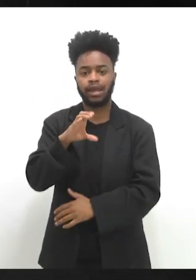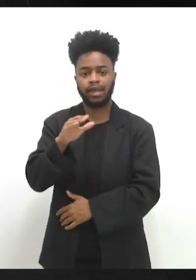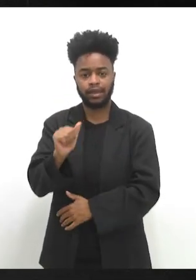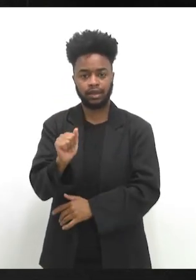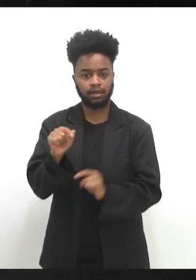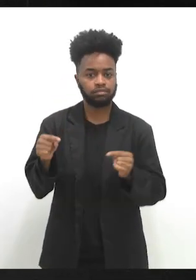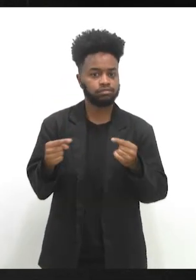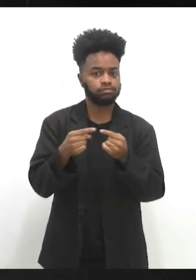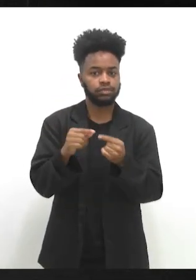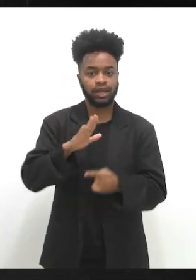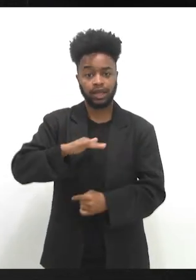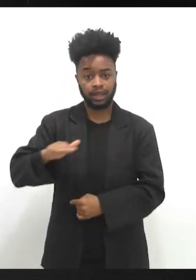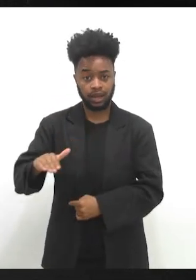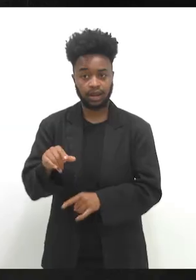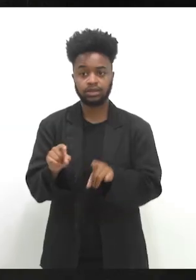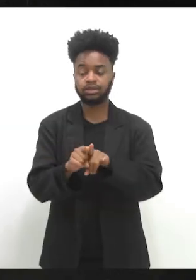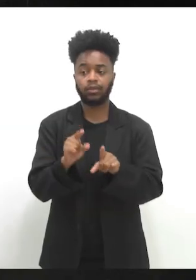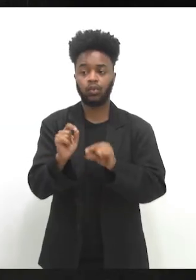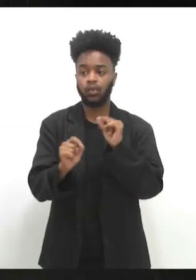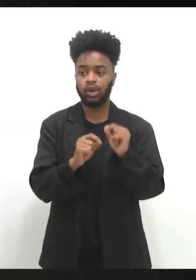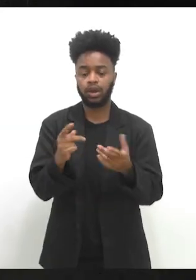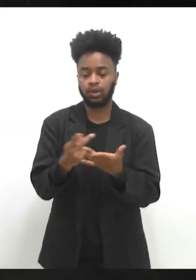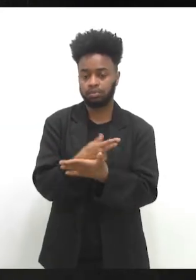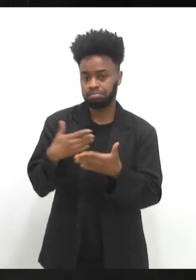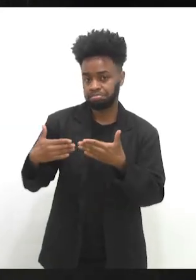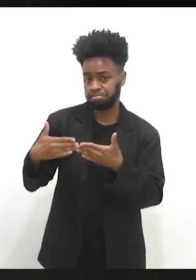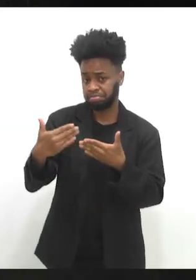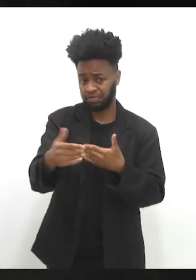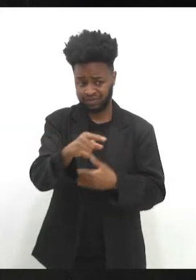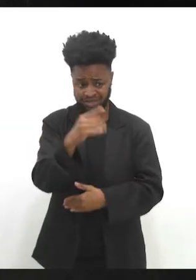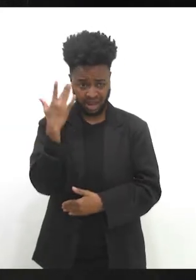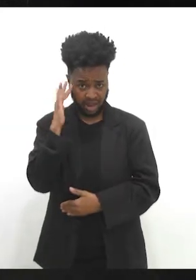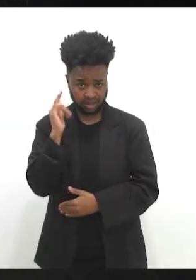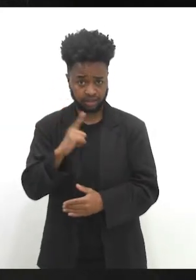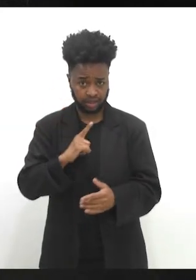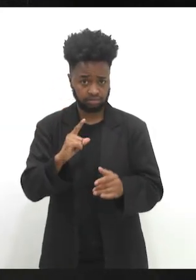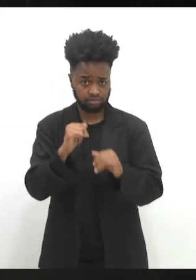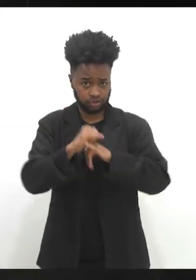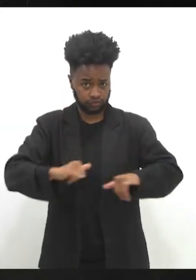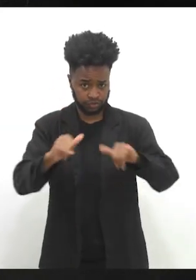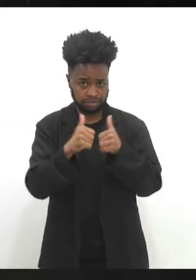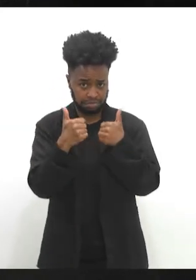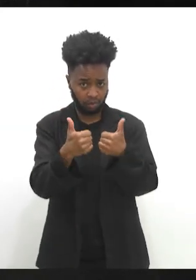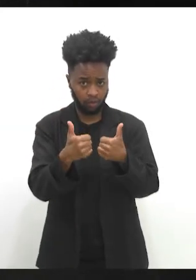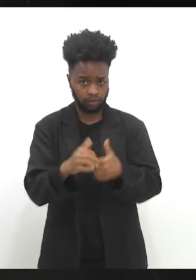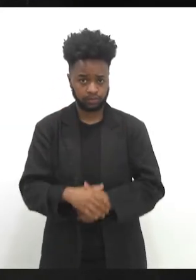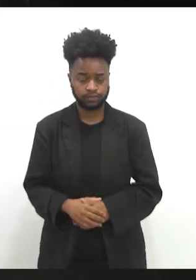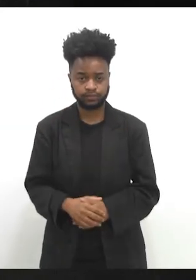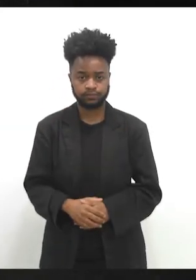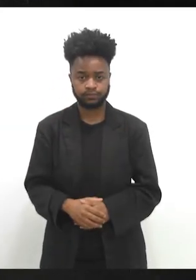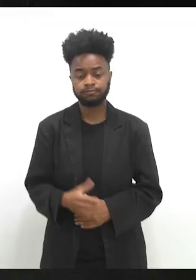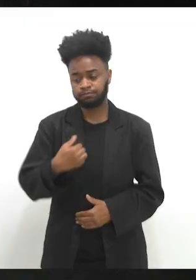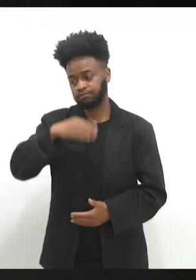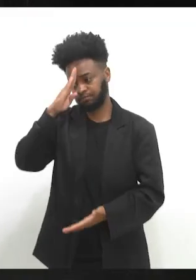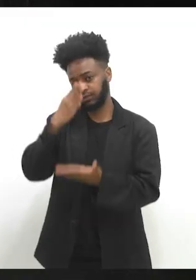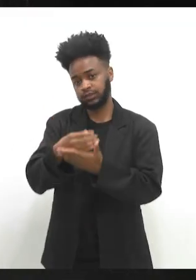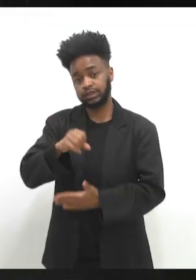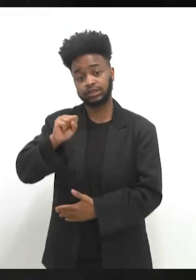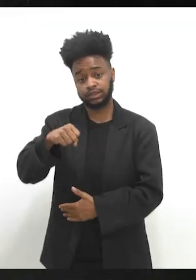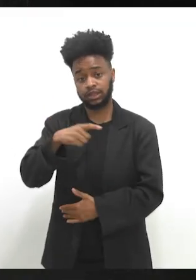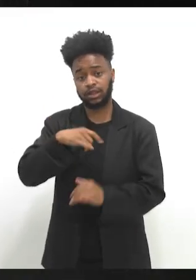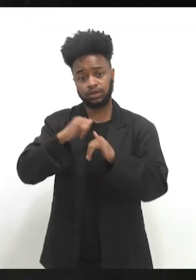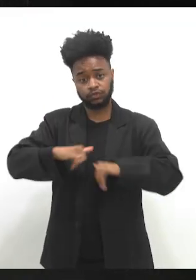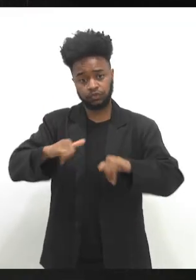ECA diz a respeito da criança, do que pode ser feito? Você acha que há uma divulgação a contento? Eu acho que há sim